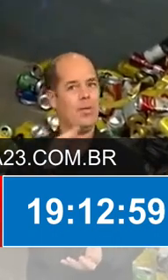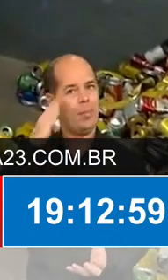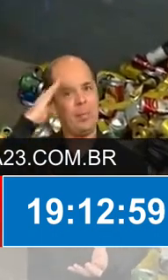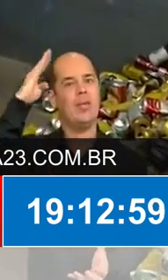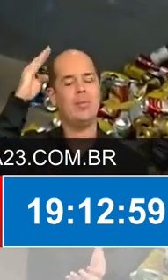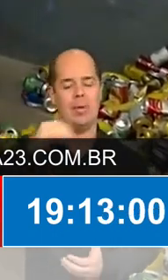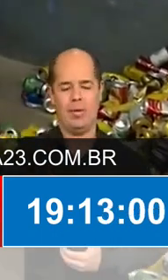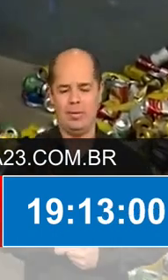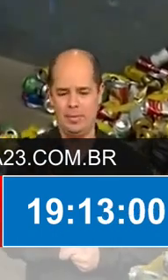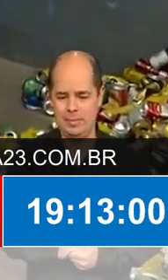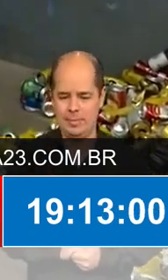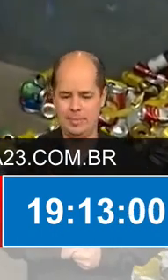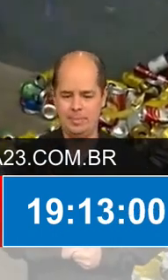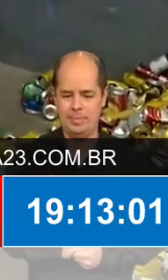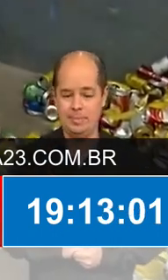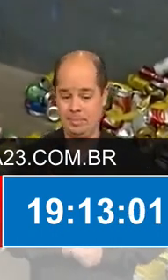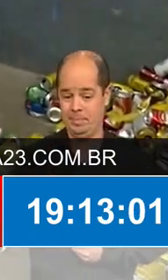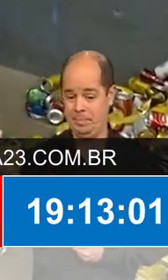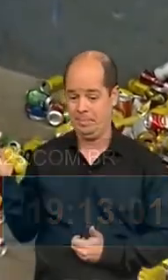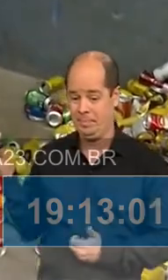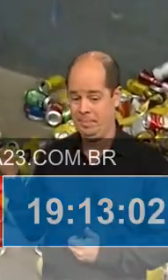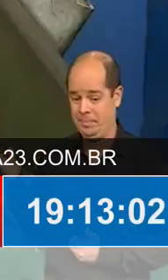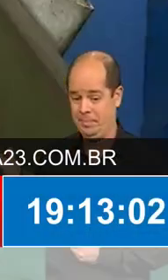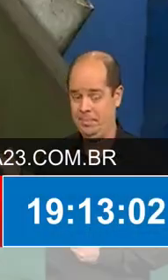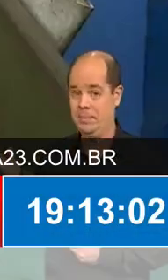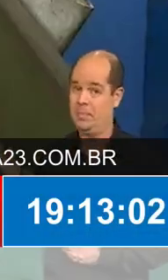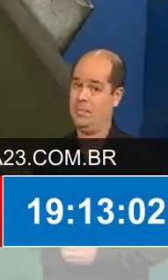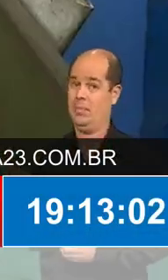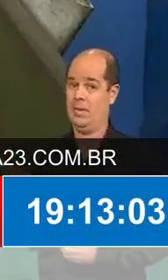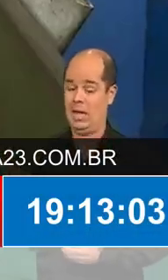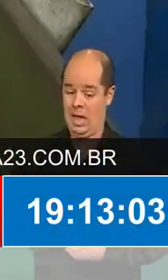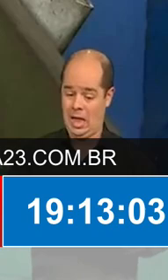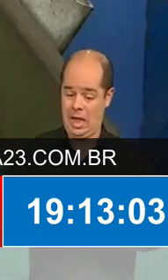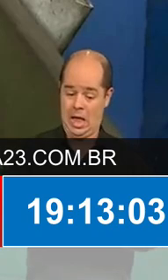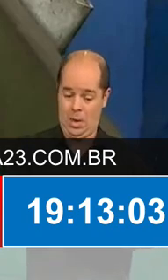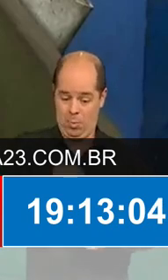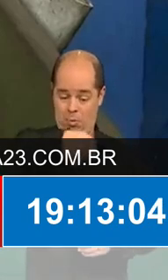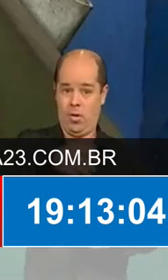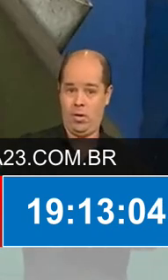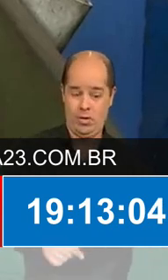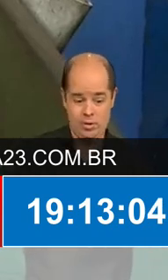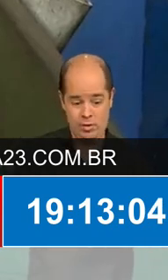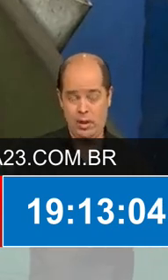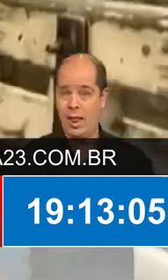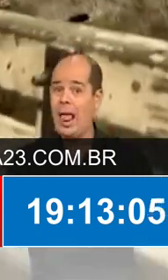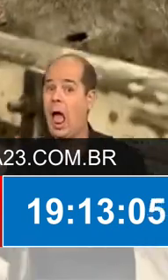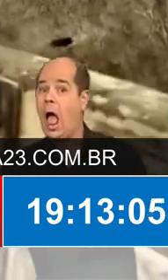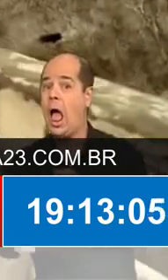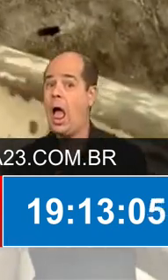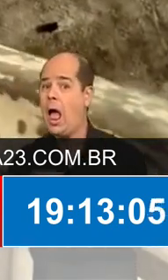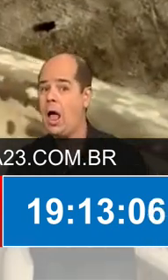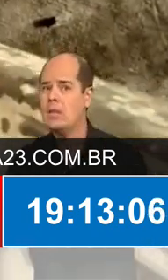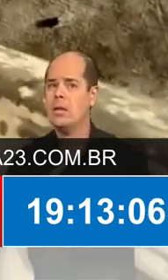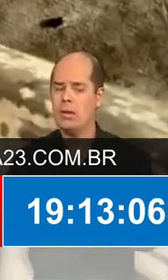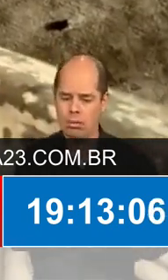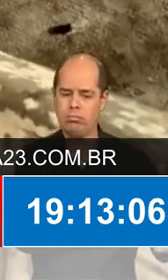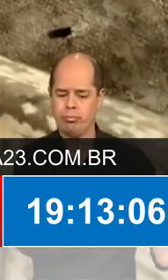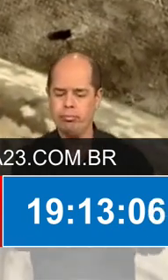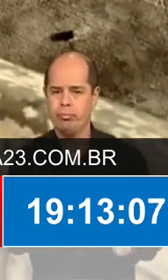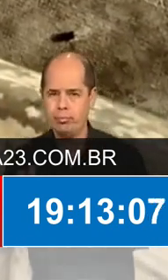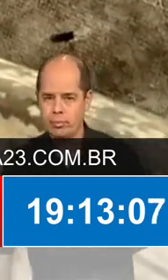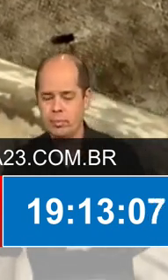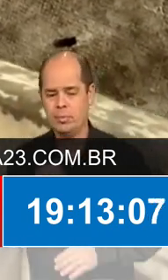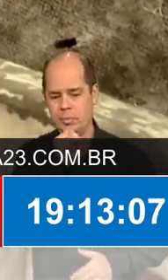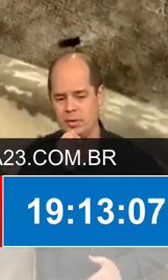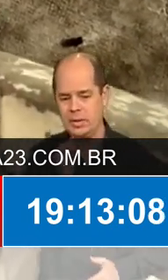do alumínio envolve diversas etapas. Começa com a coleta das latas de bebidas e com a ajuda de pessoas